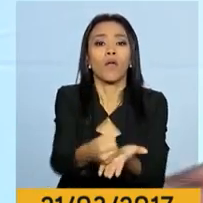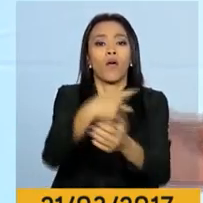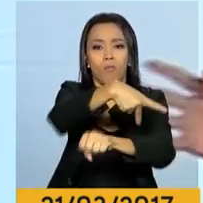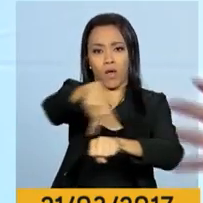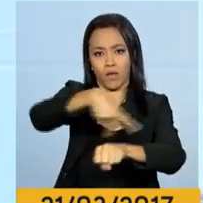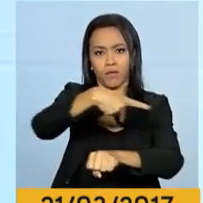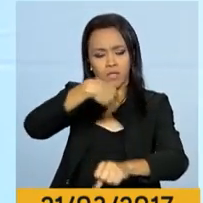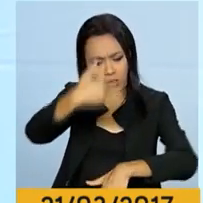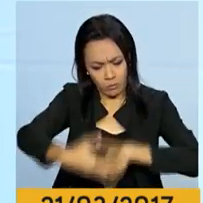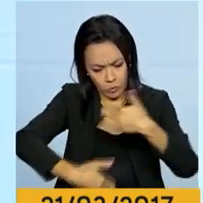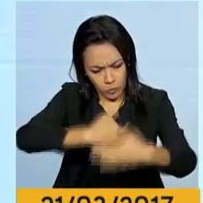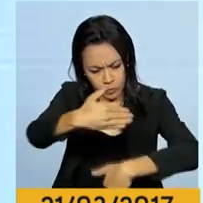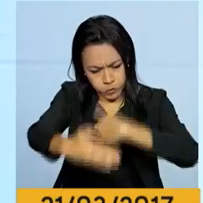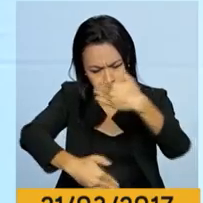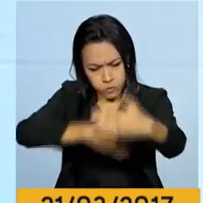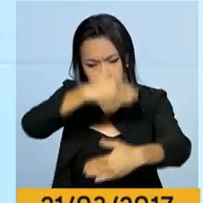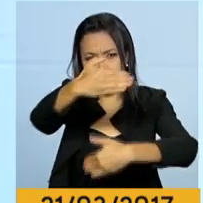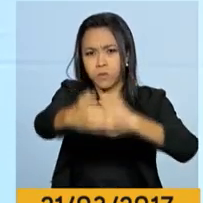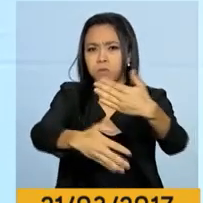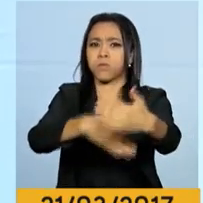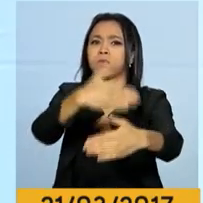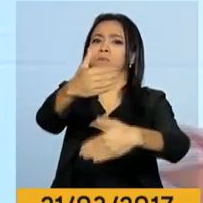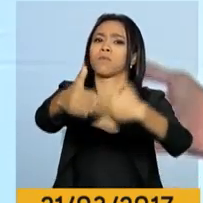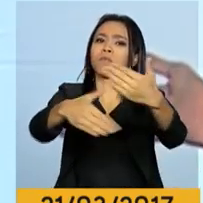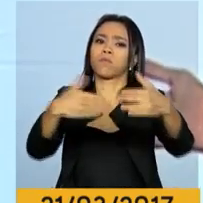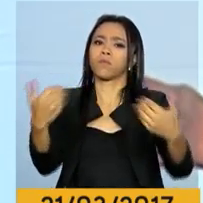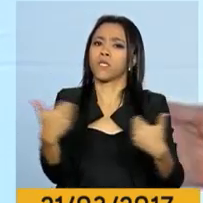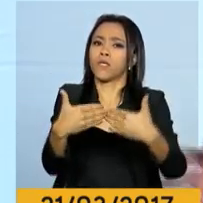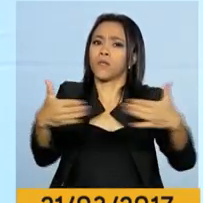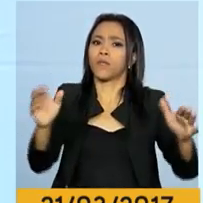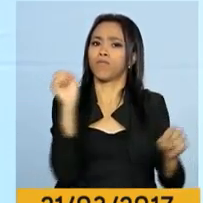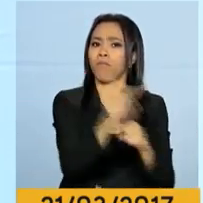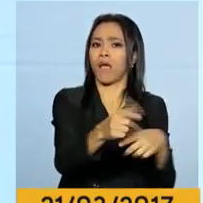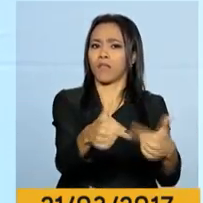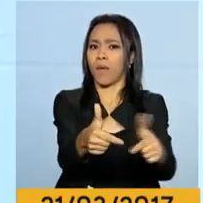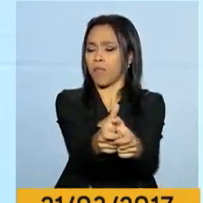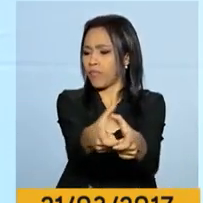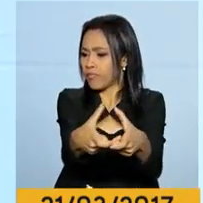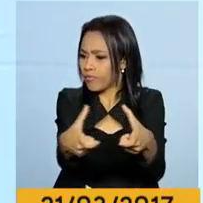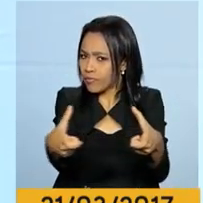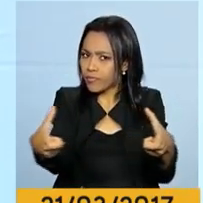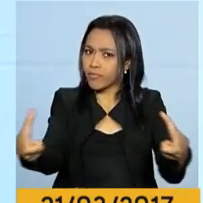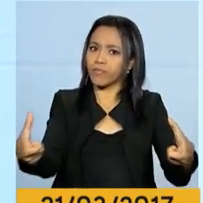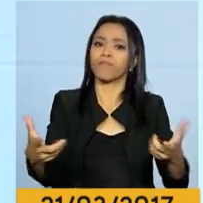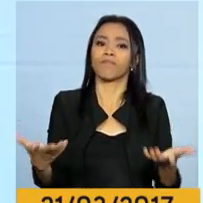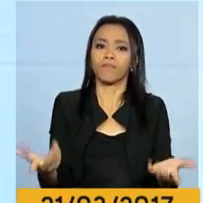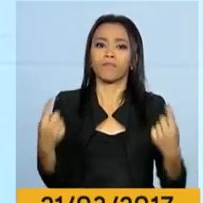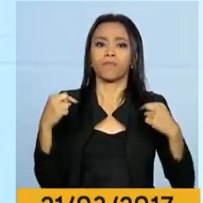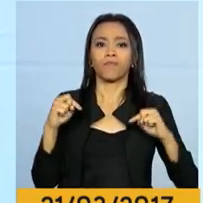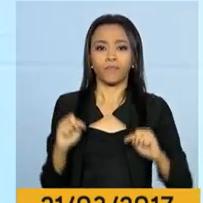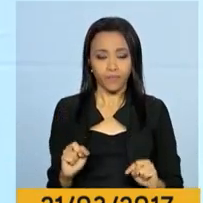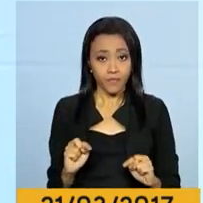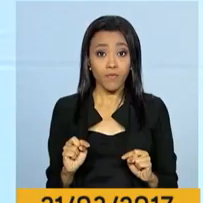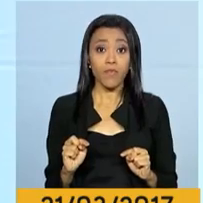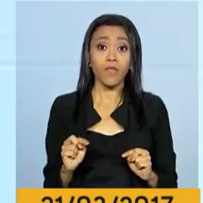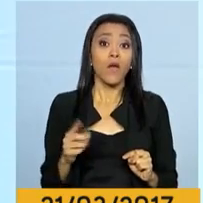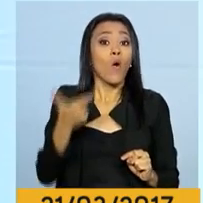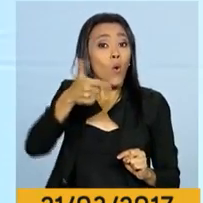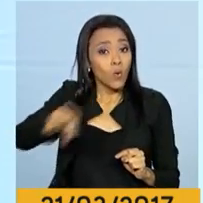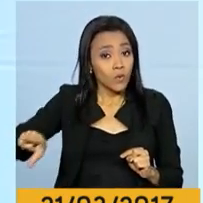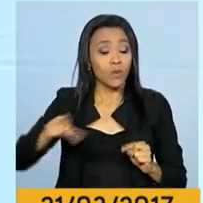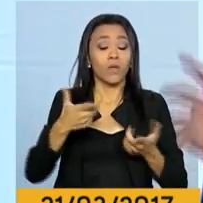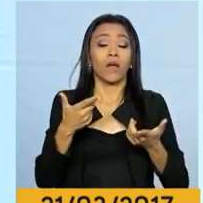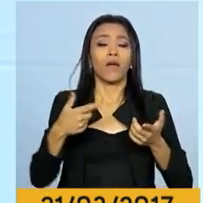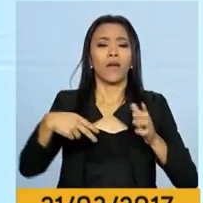desenvolva, cresça e produza empregos. De igual maneira, devo dizer, em relação à previdência